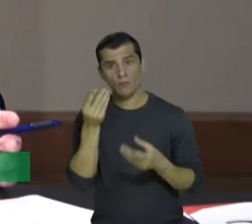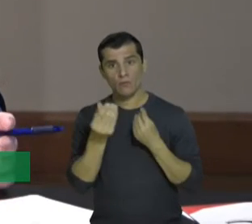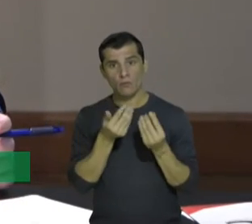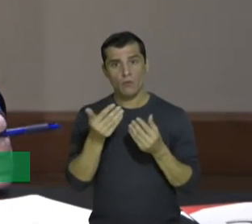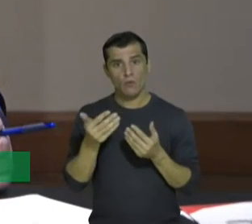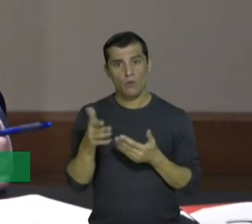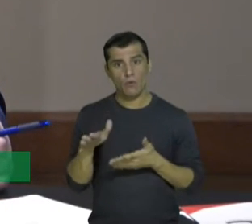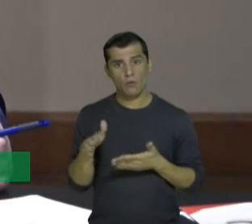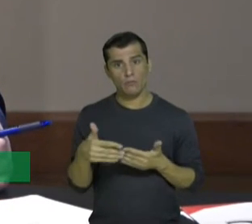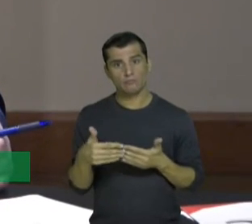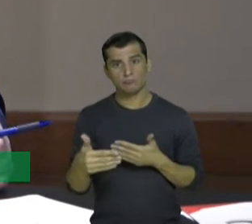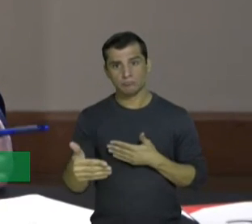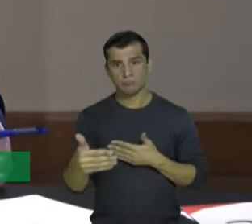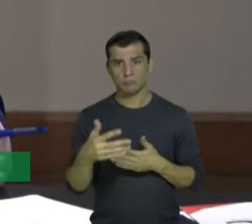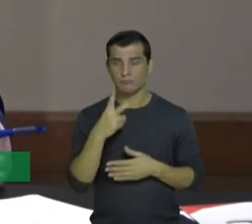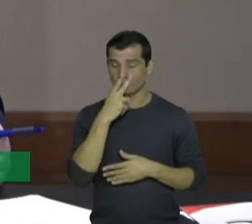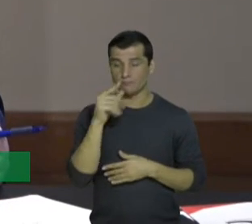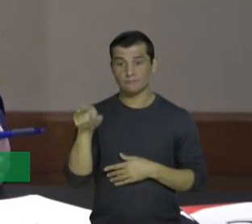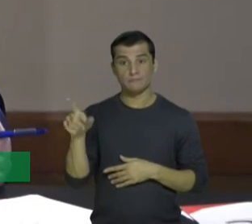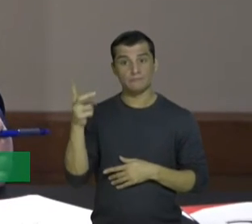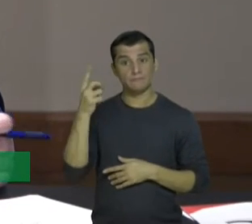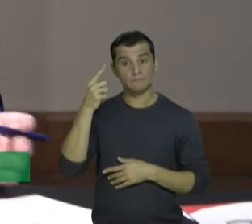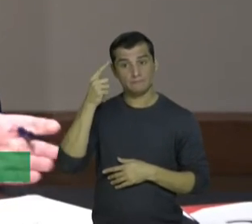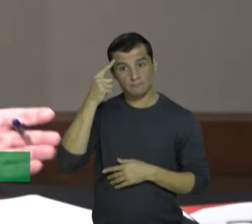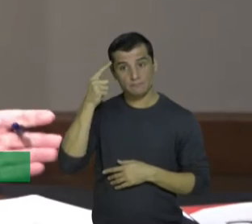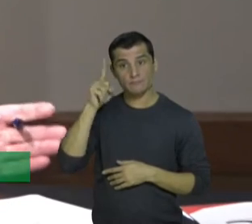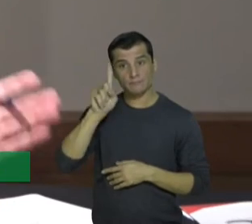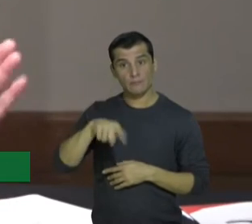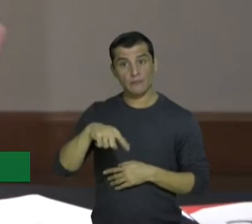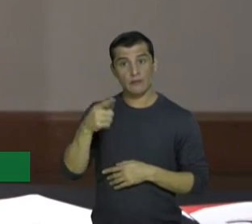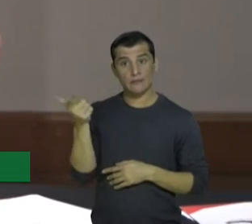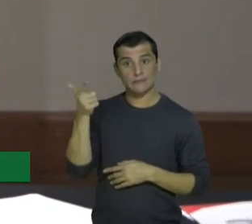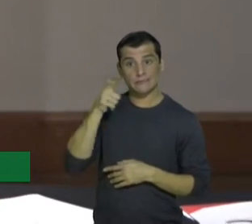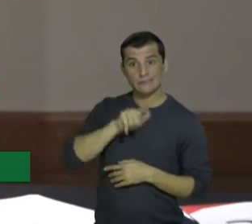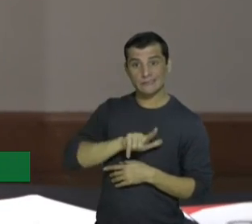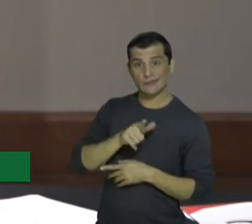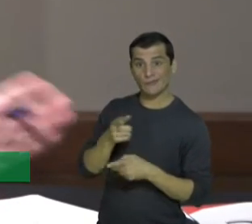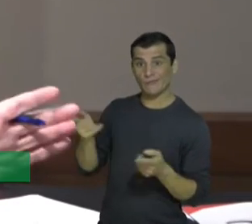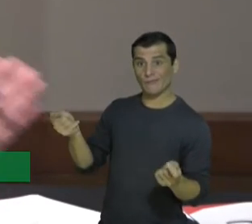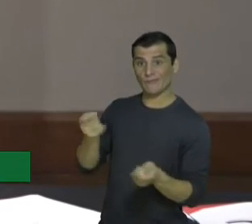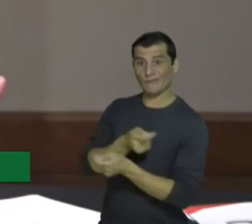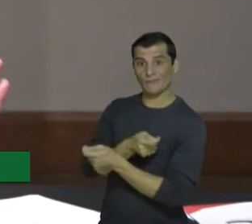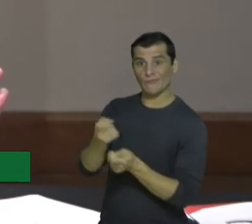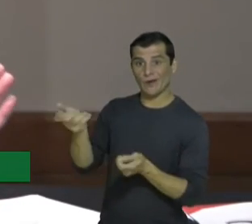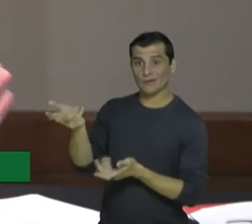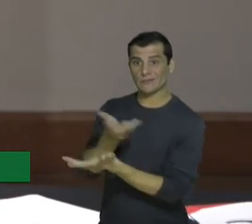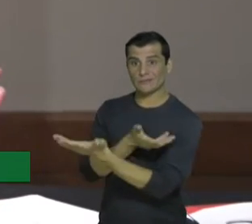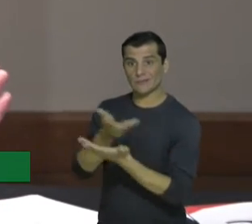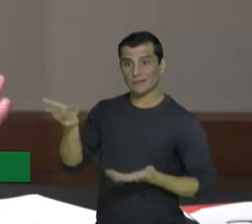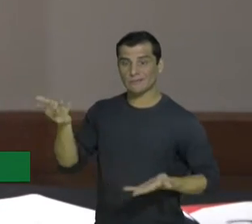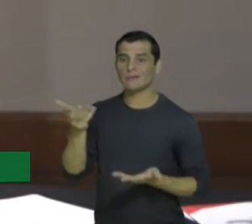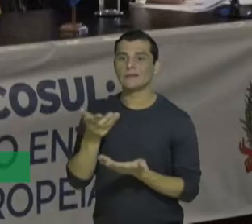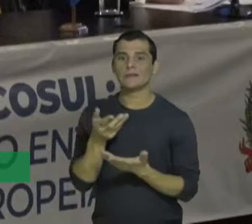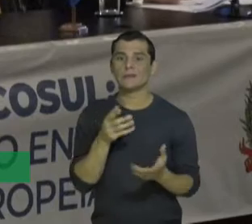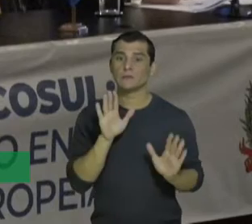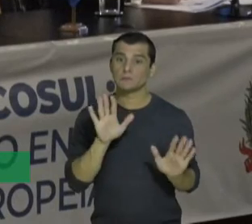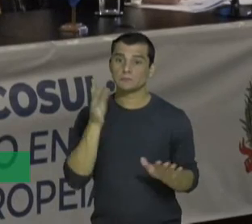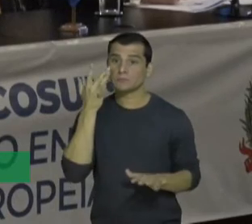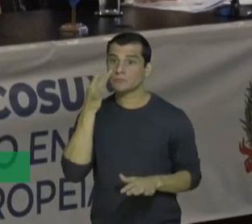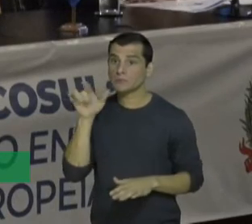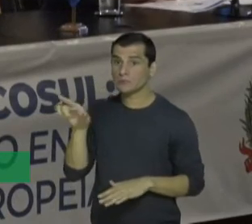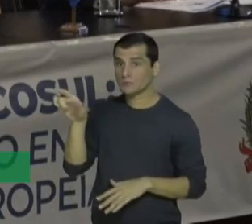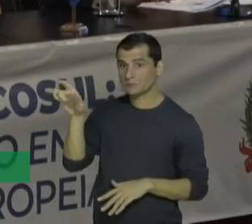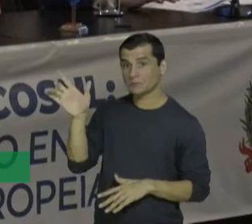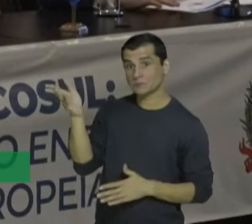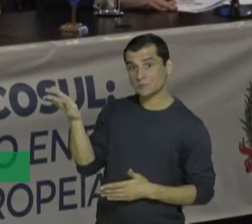eh dá a impressão que vamos ter uma reabertura de uma negociação não sei se a a sua leitura é a mesma que a minha mas eh eh